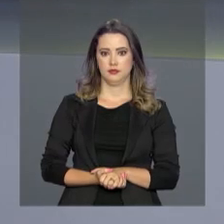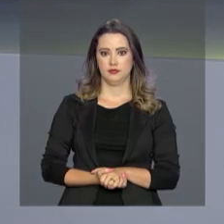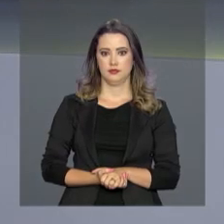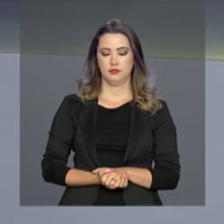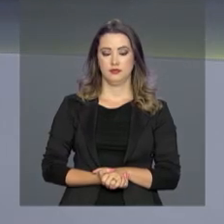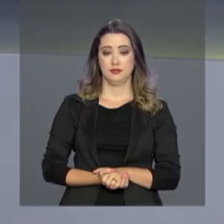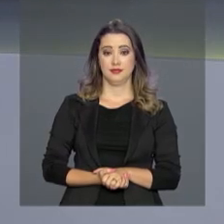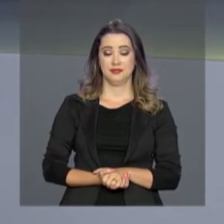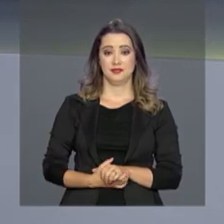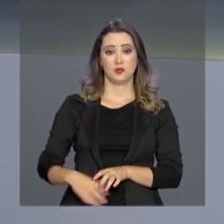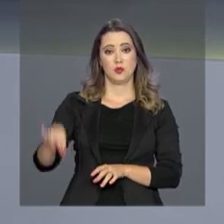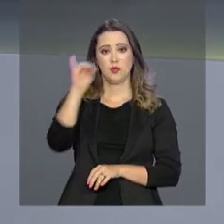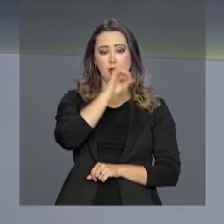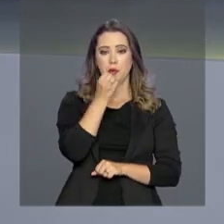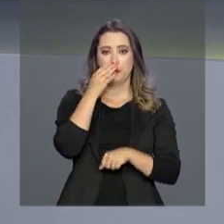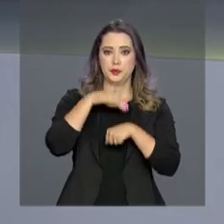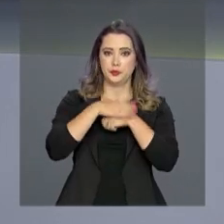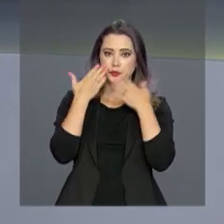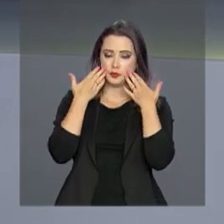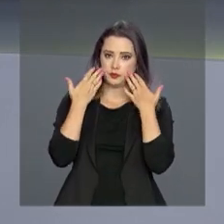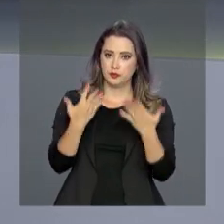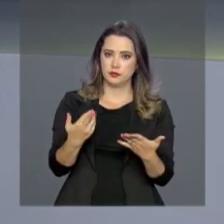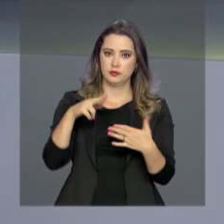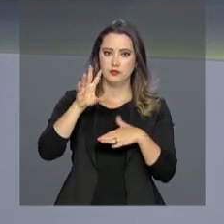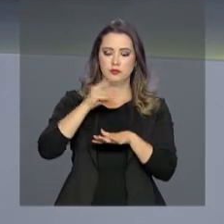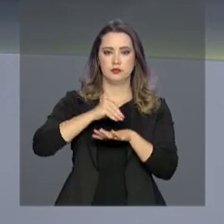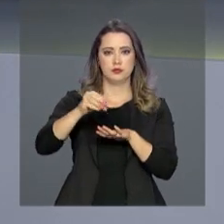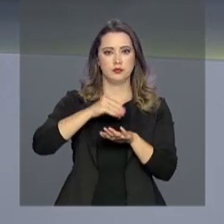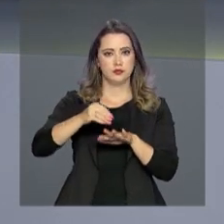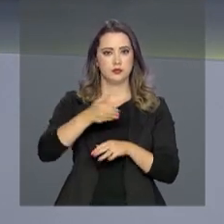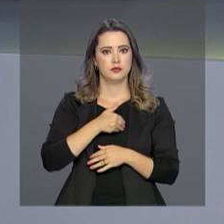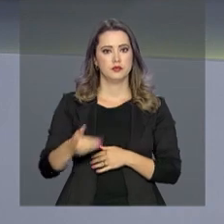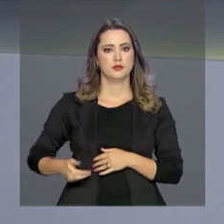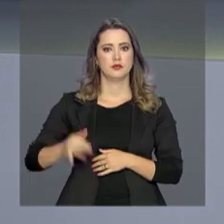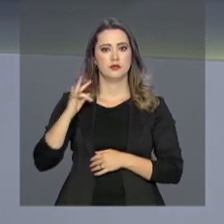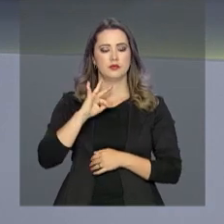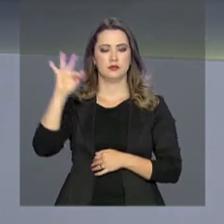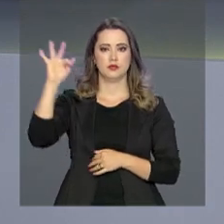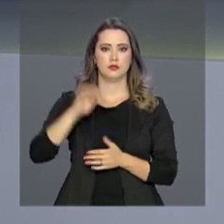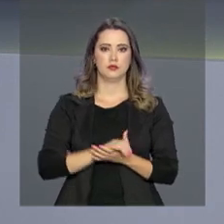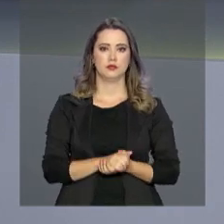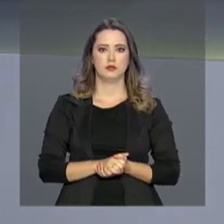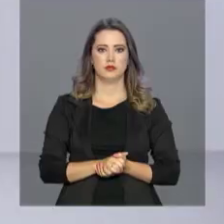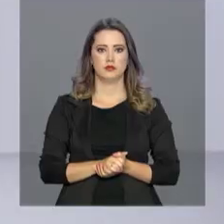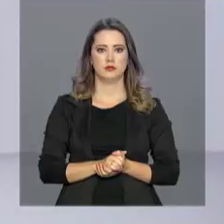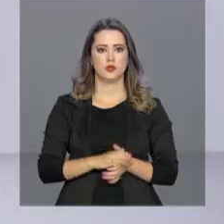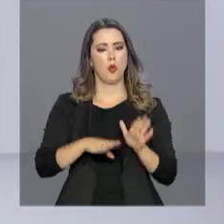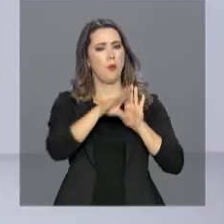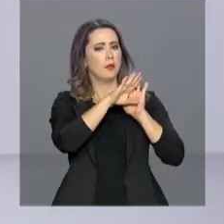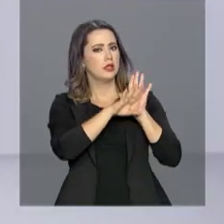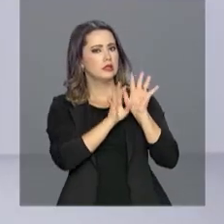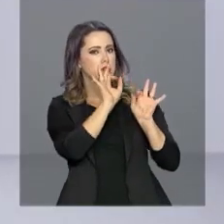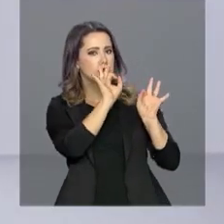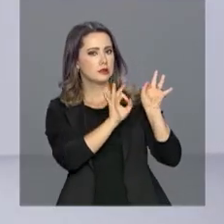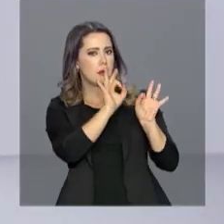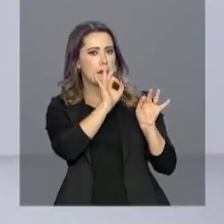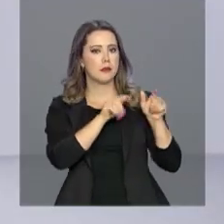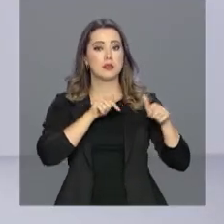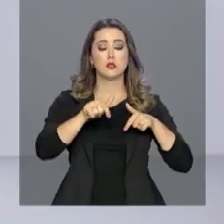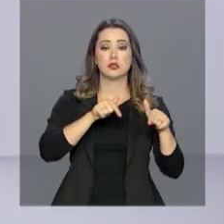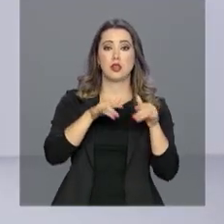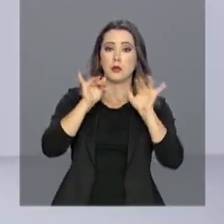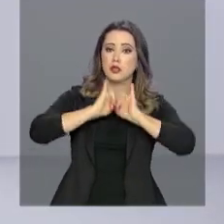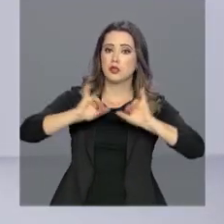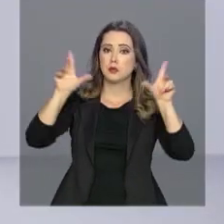olá boa noite no ar repórter e br com as notícias do governo federal um plano de trabalho